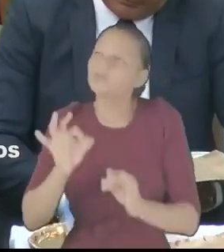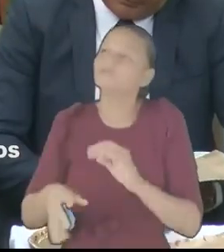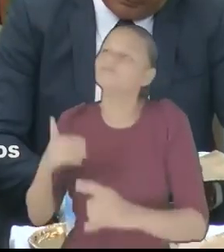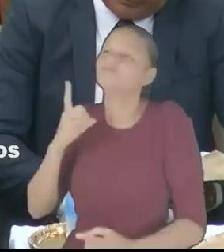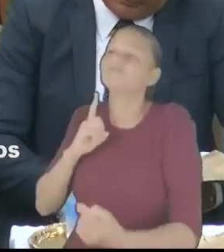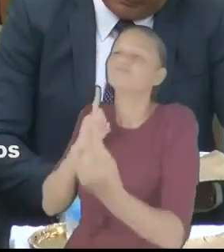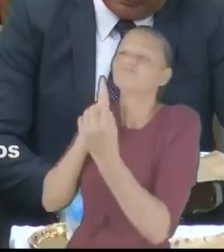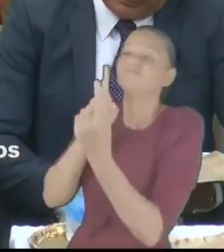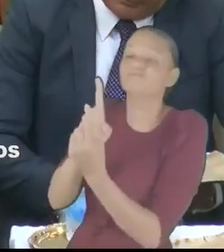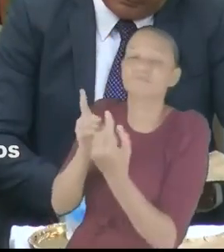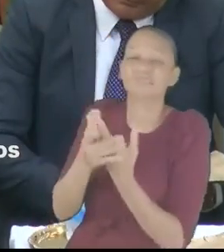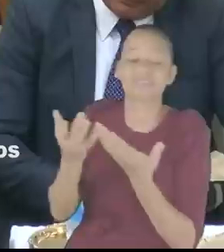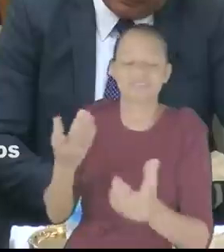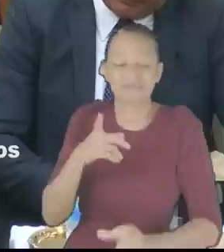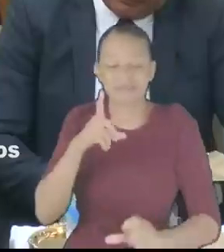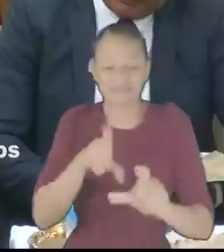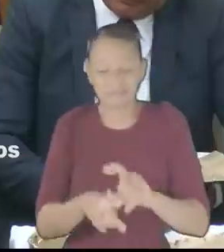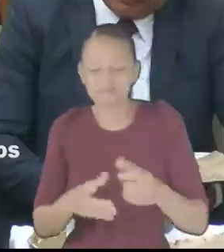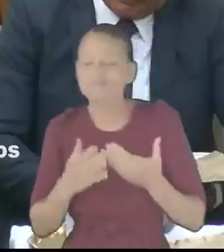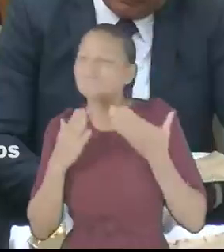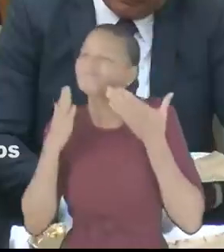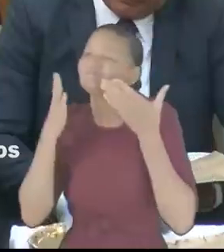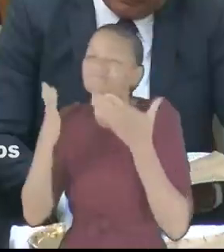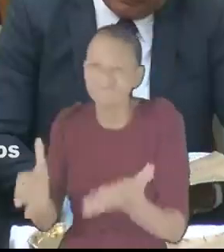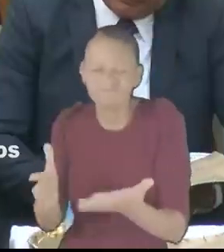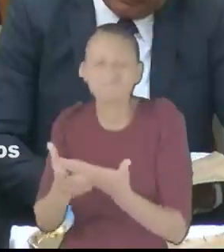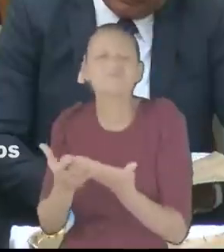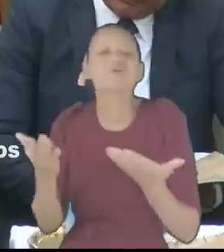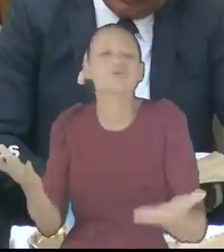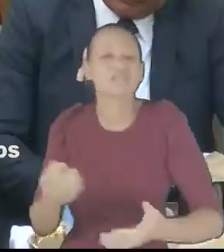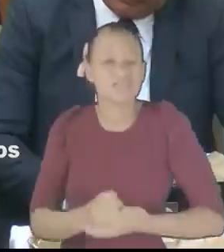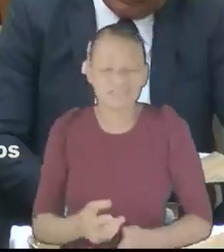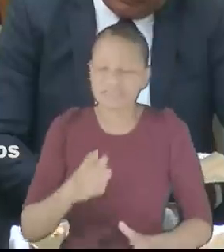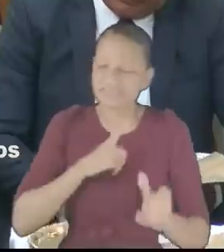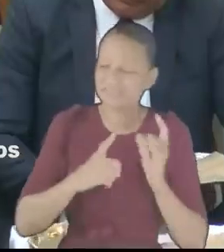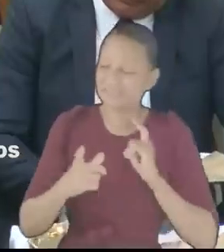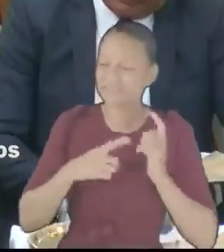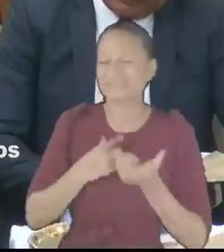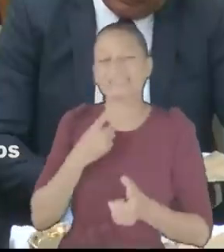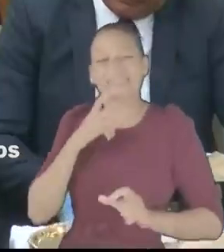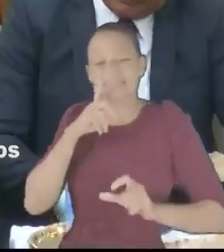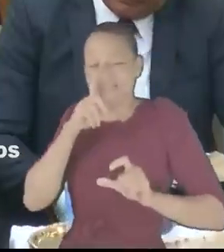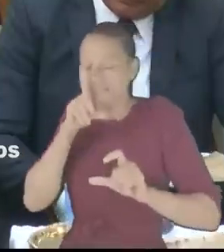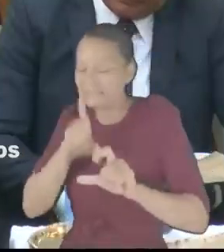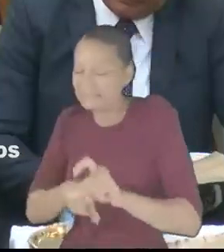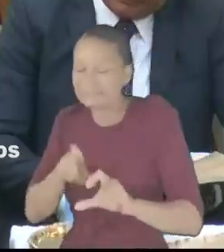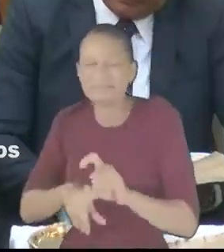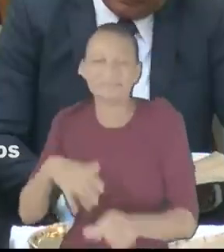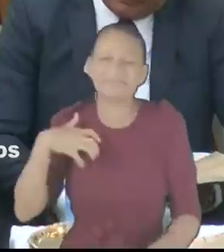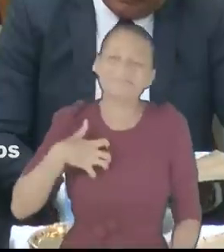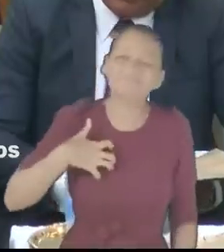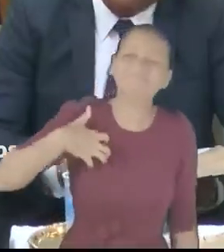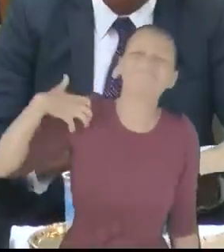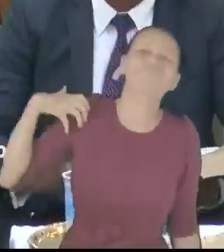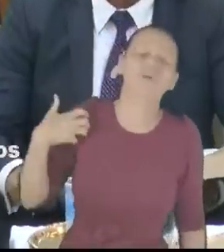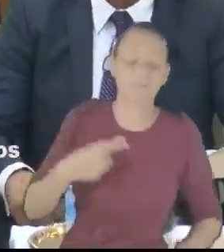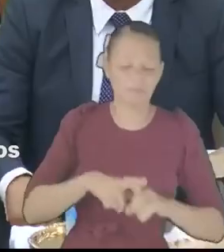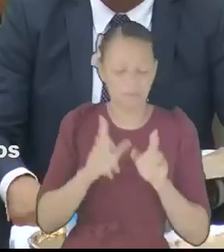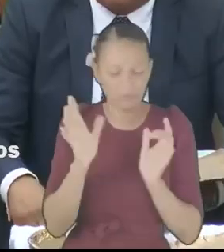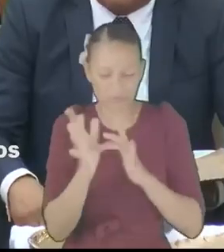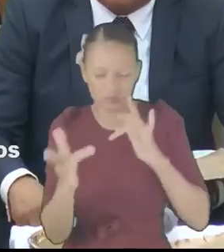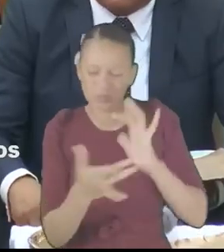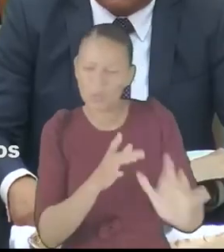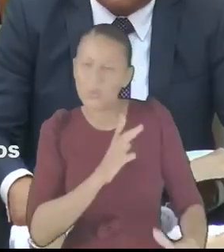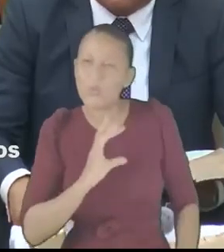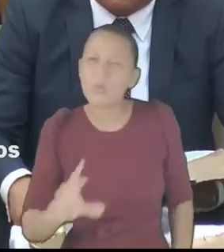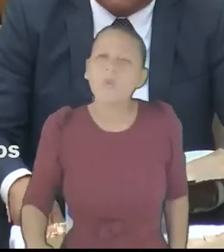comparecer lá com essa dívida. Nós íamos comparecer lá com essa dívida miserável. Mas Cristo foi